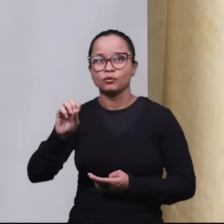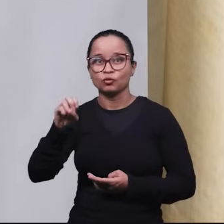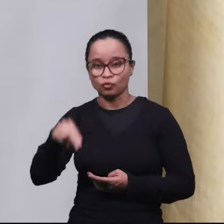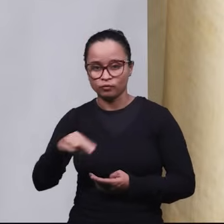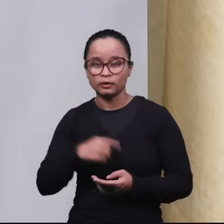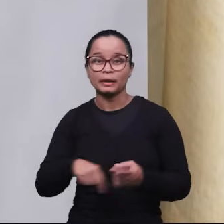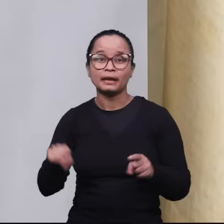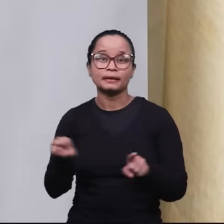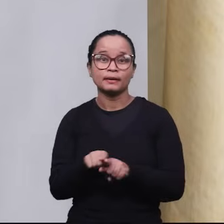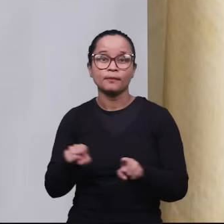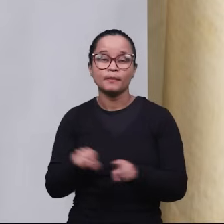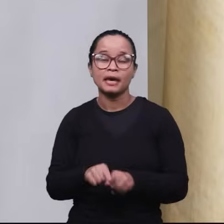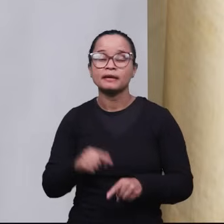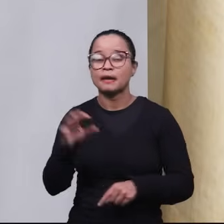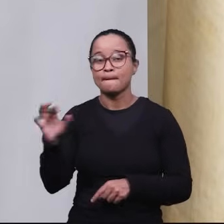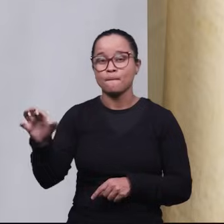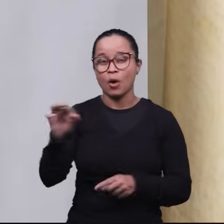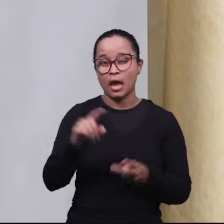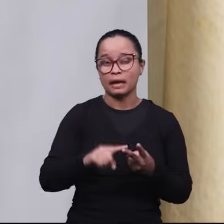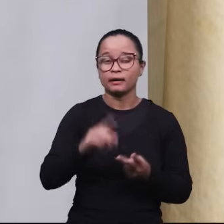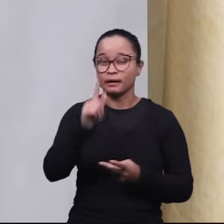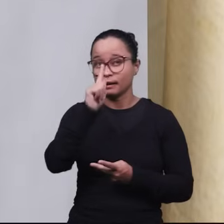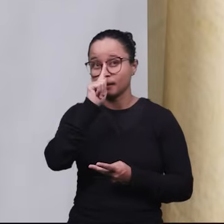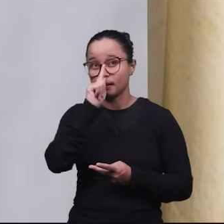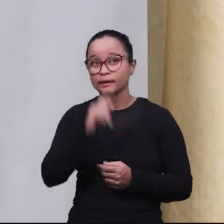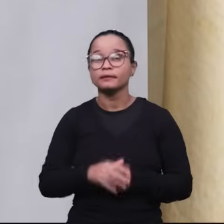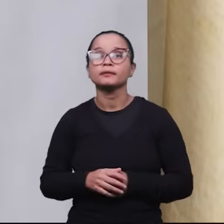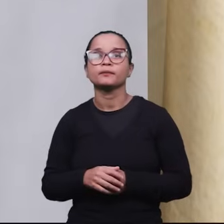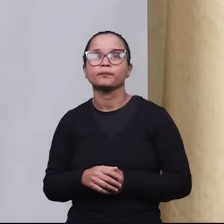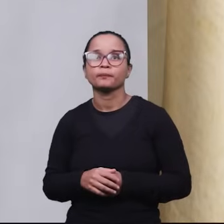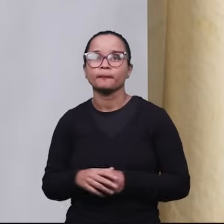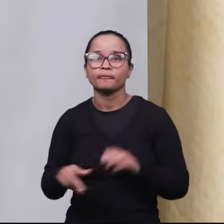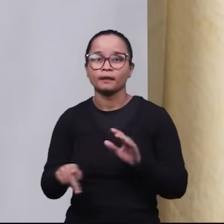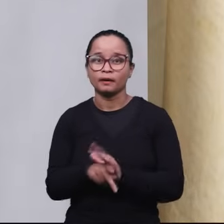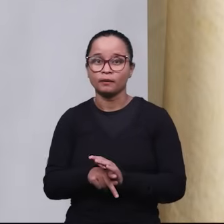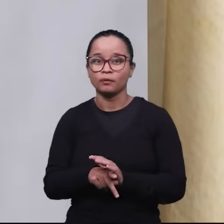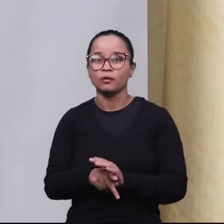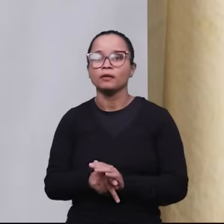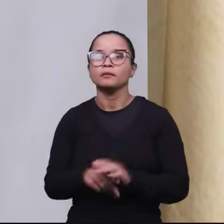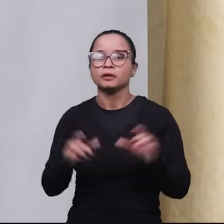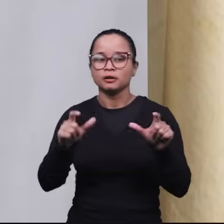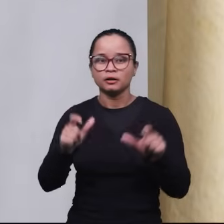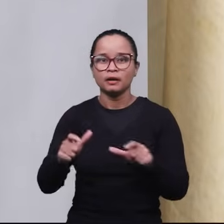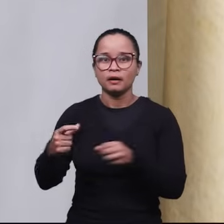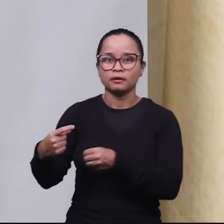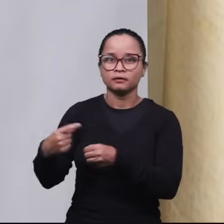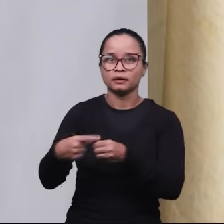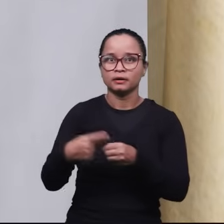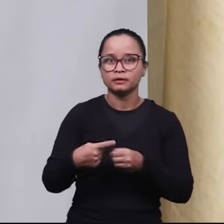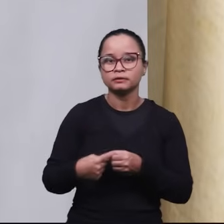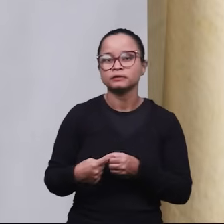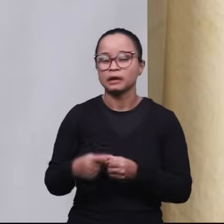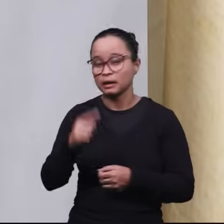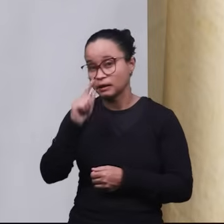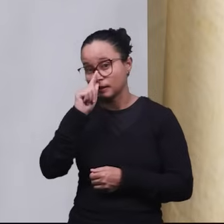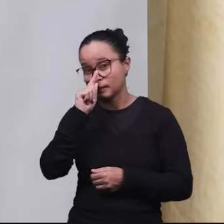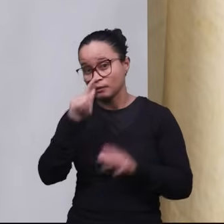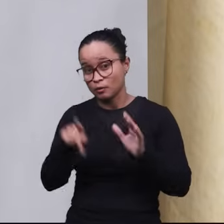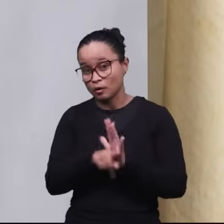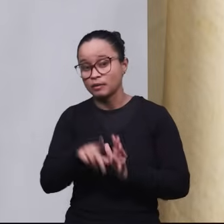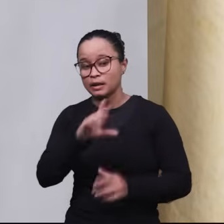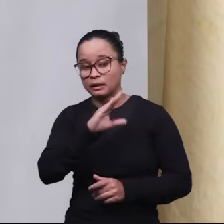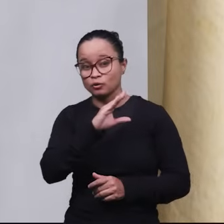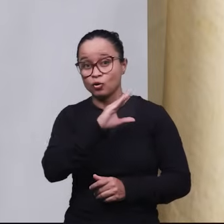gregas, que era uma província do Império Romano. Nessa época, a Grécia era uma província do Império